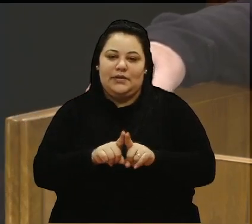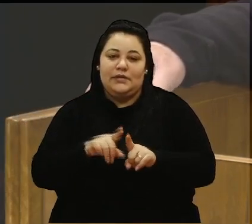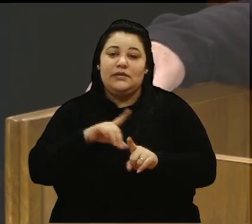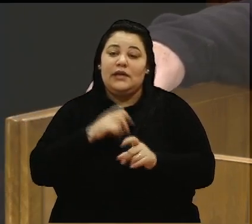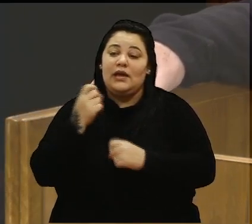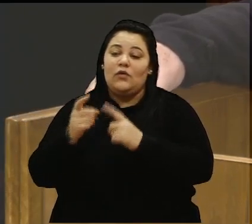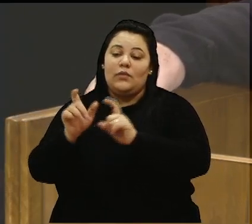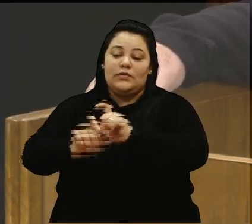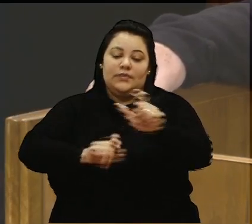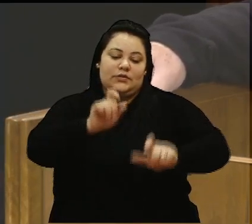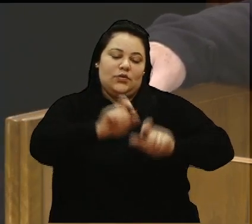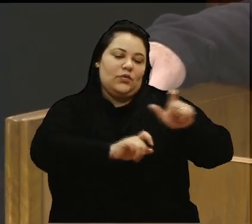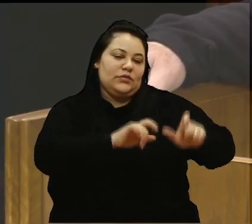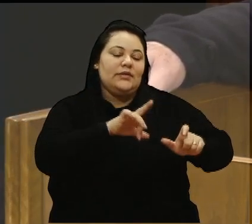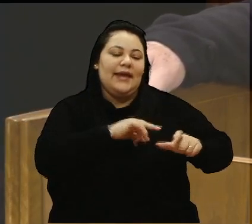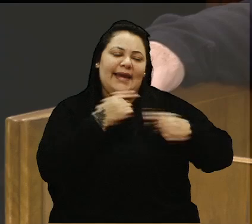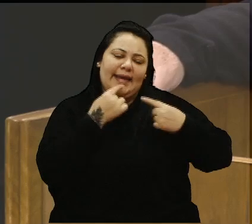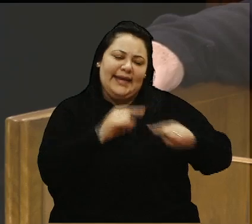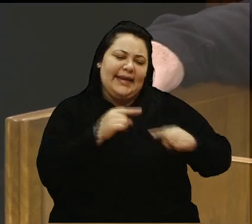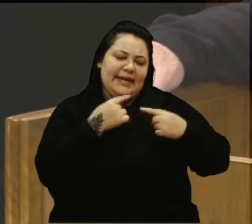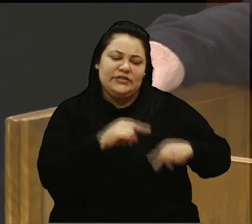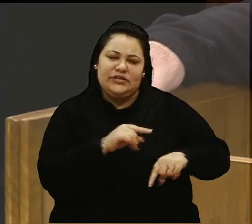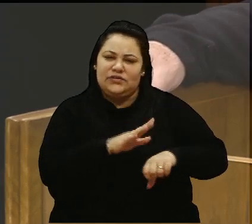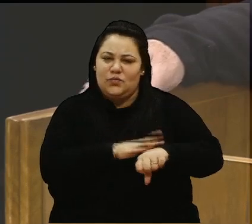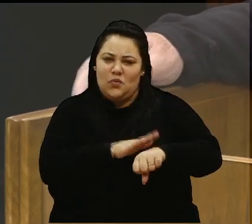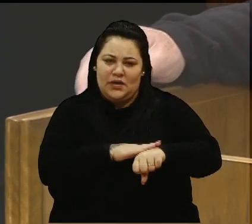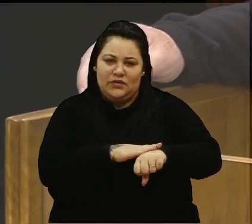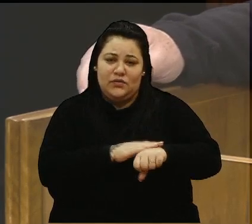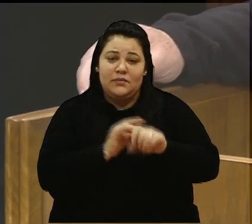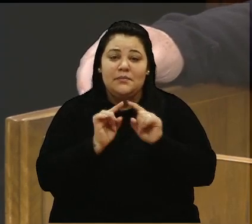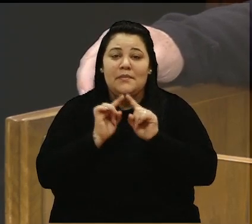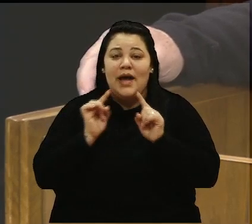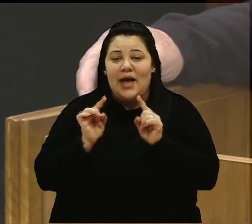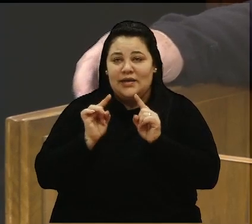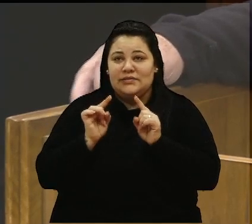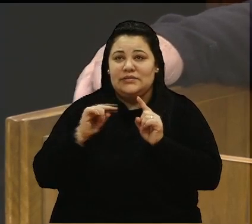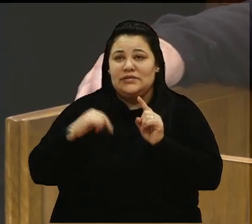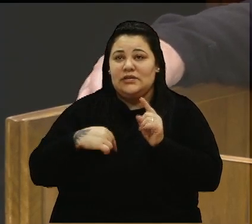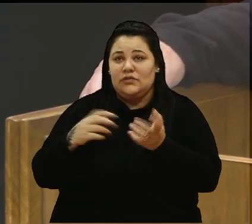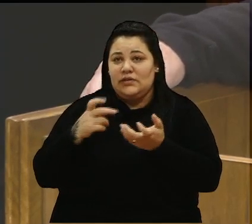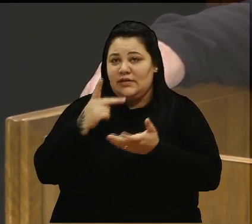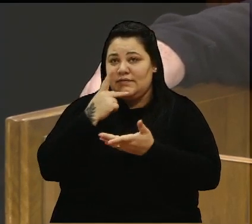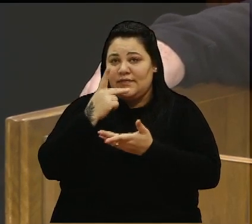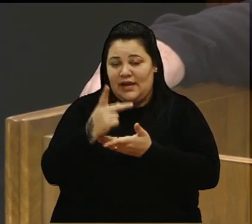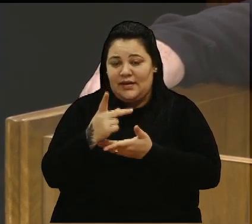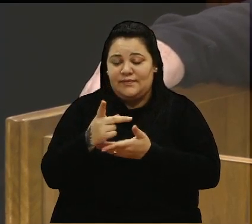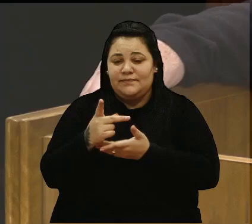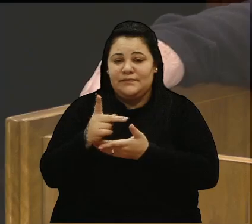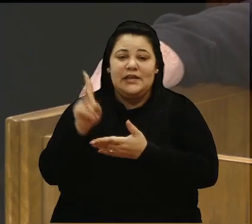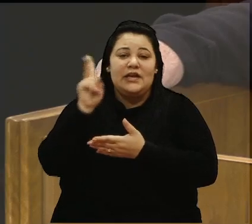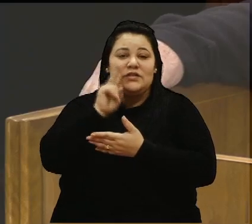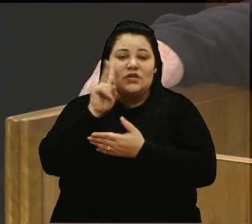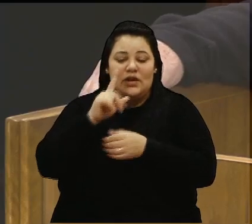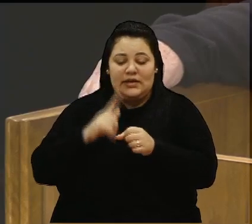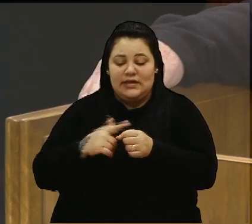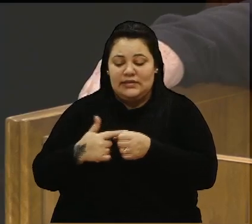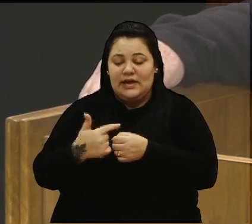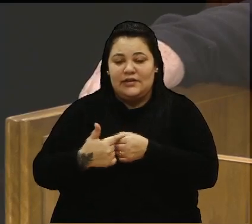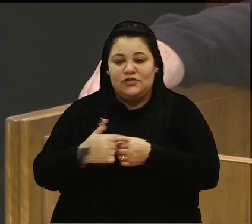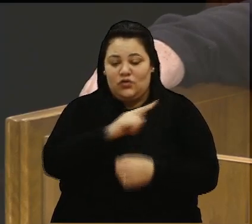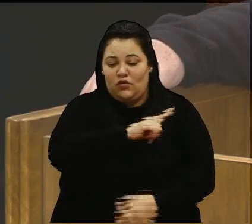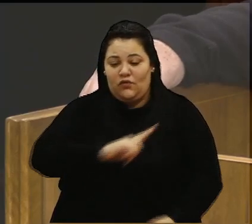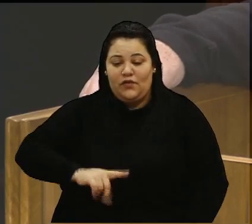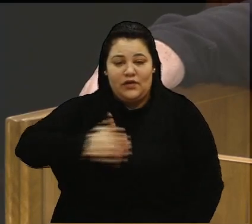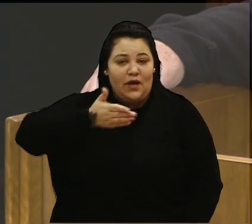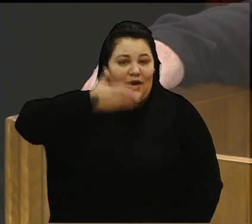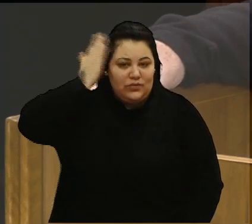têm críticas àquele momento, mas eu diria que, na história da cidade, o governo Alceu Toninho,